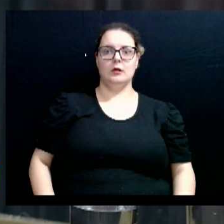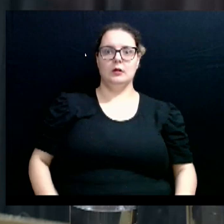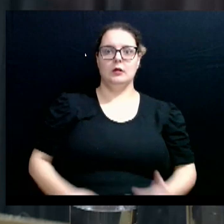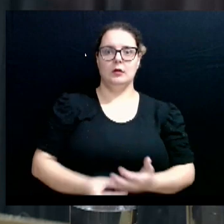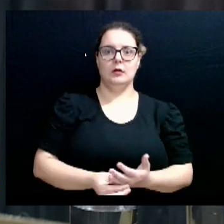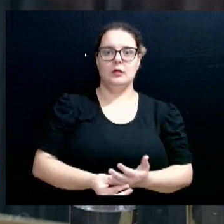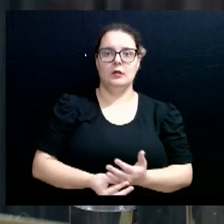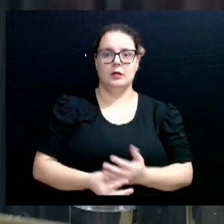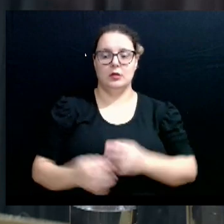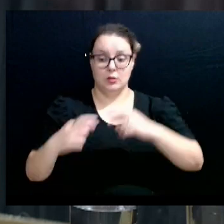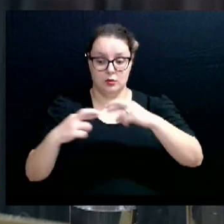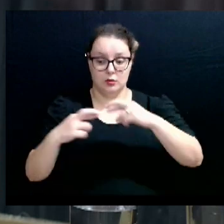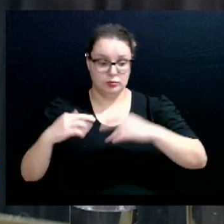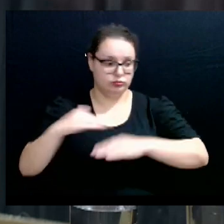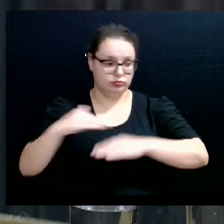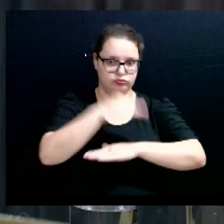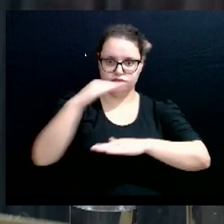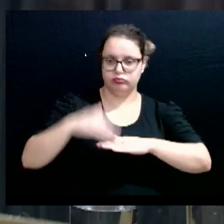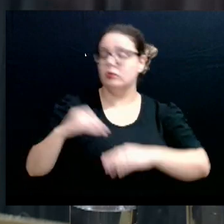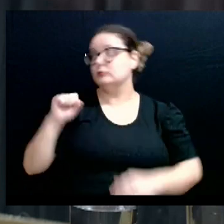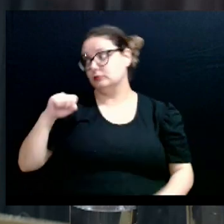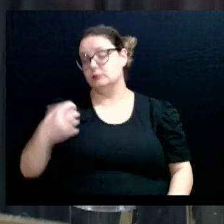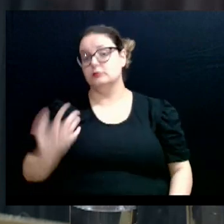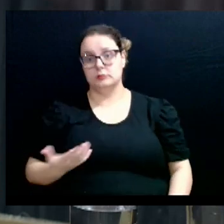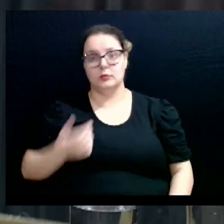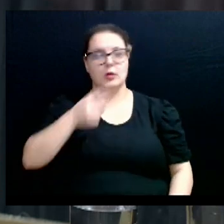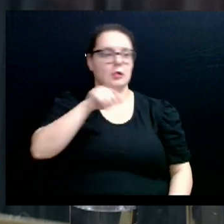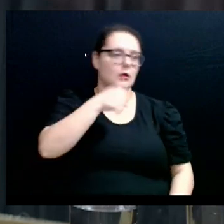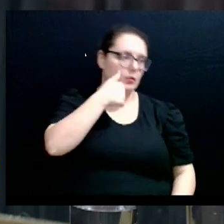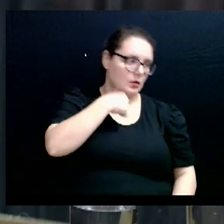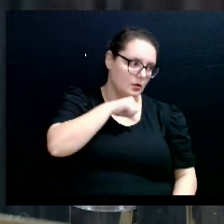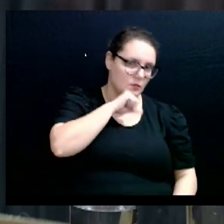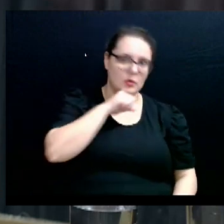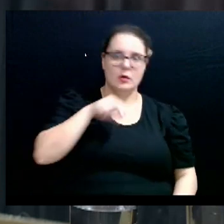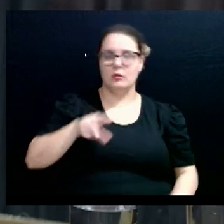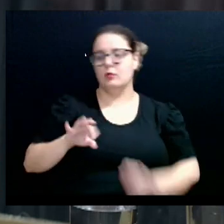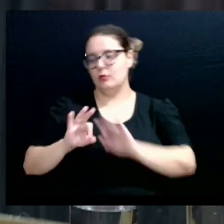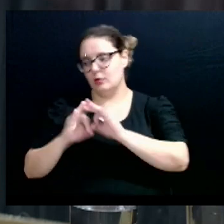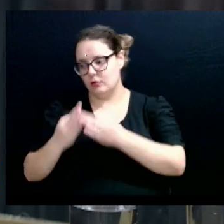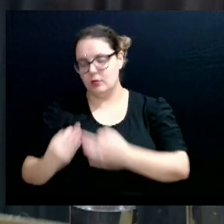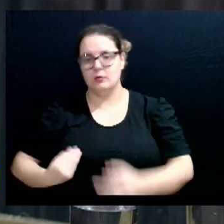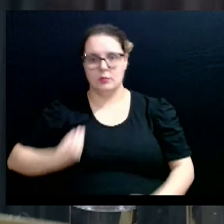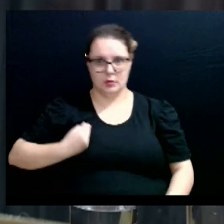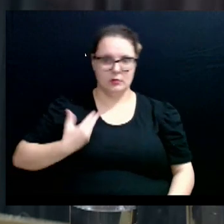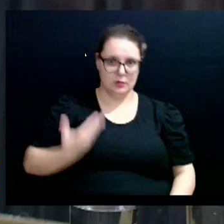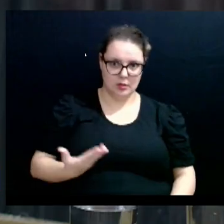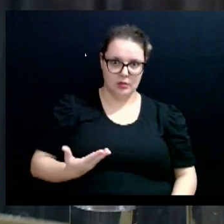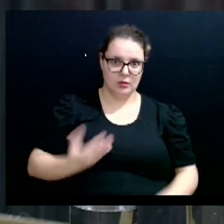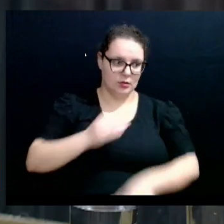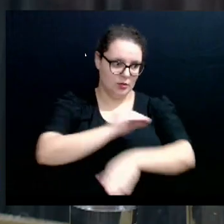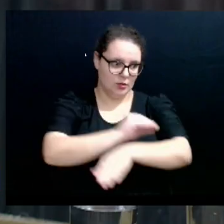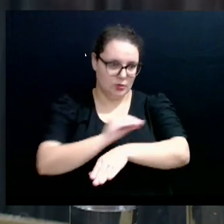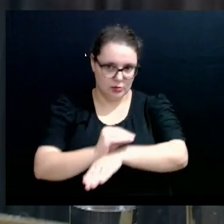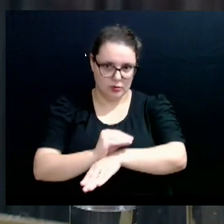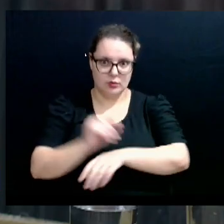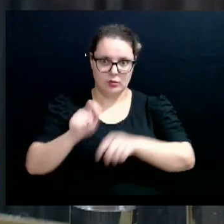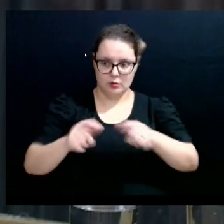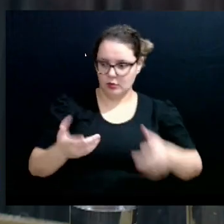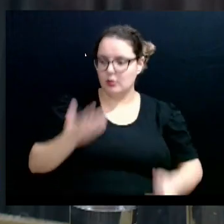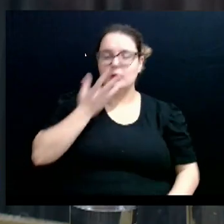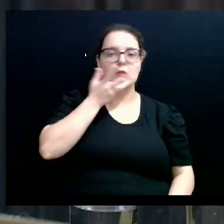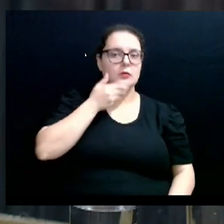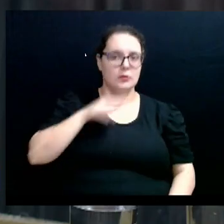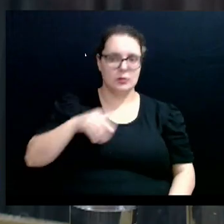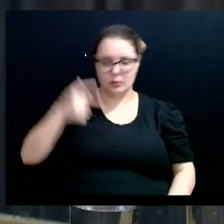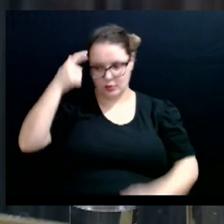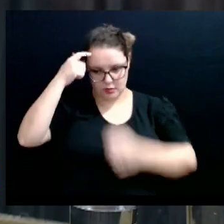hipervigilância, que Uhum. é o que a mãe ou o Sim. familiar passa nos cuidados com o outro, com a criança neurodivergente